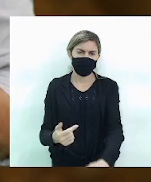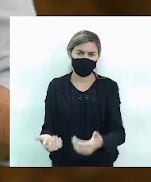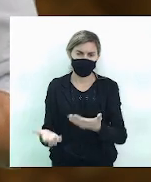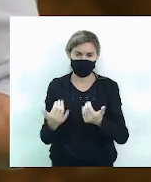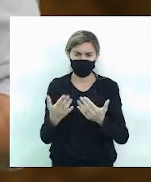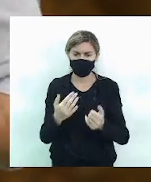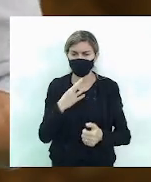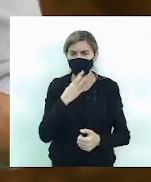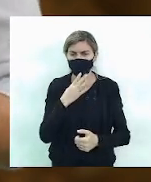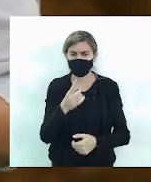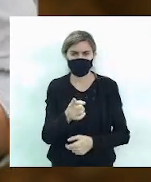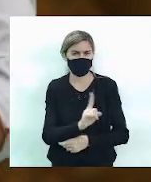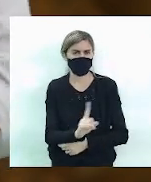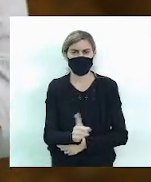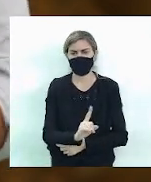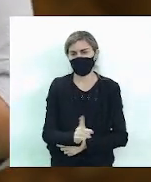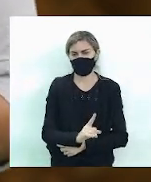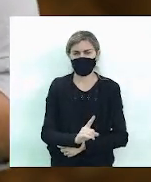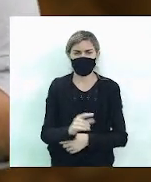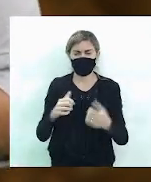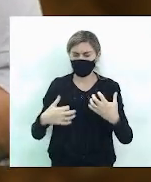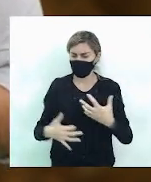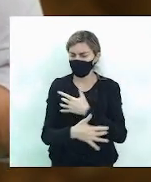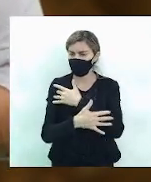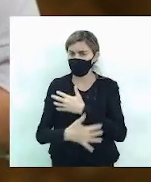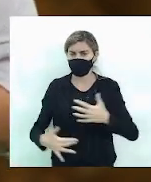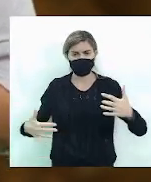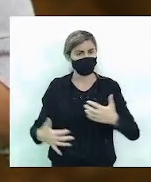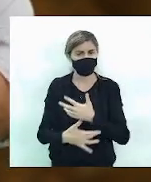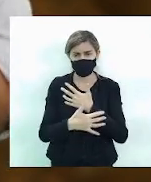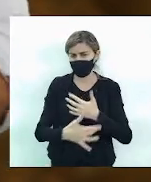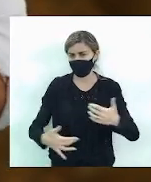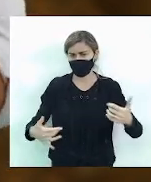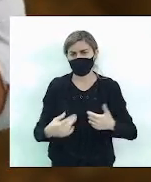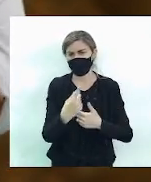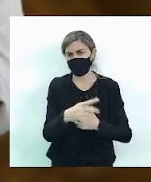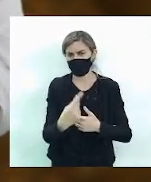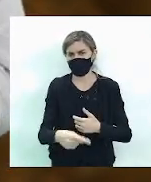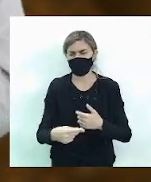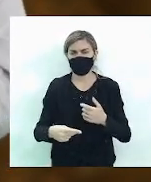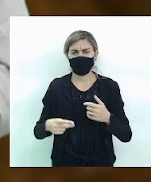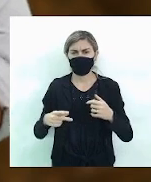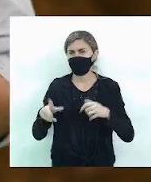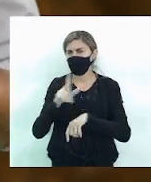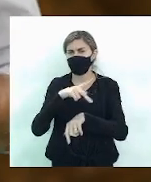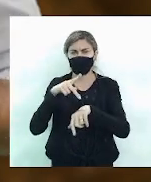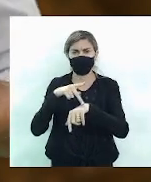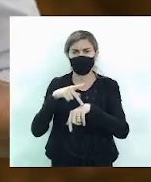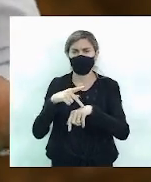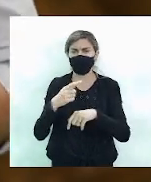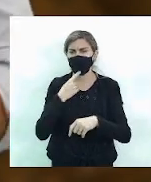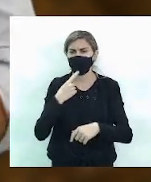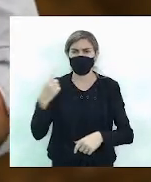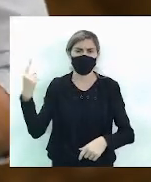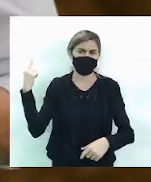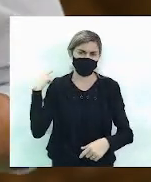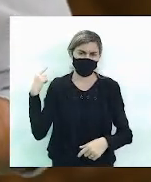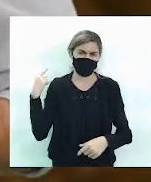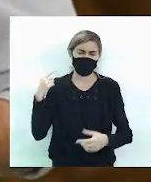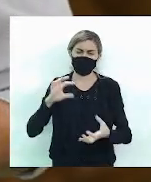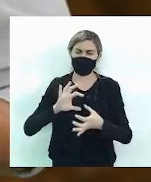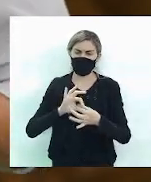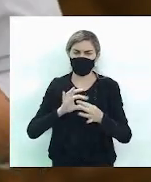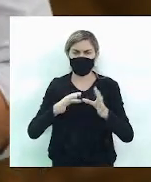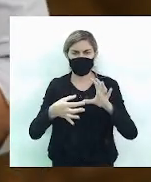vezes desconhecem. Porque, por exemplo, Luiz Gonzaga mesmo, o Rei do Baião, ele mexeu com todo o país. Agora há pouco, durante a